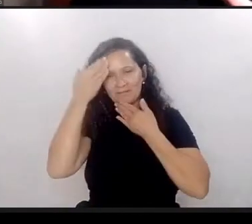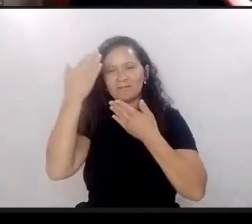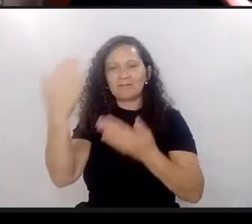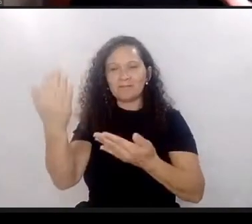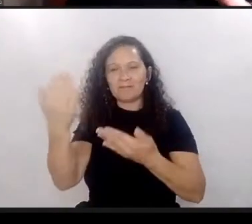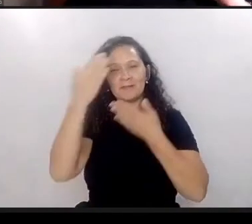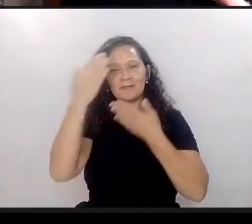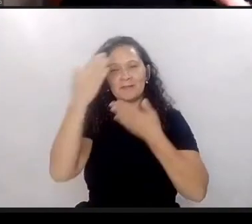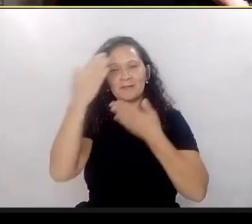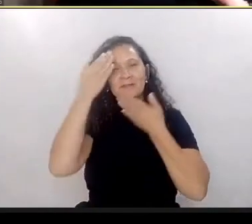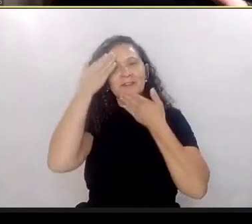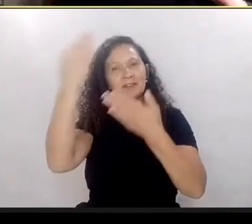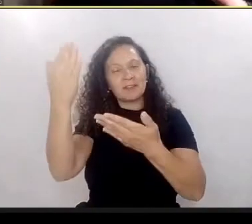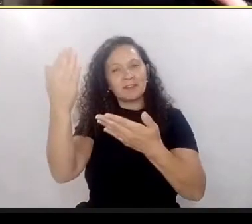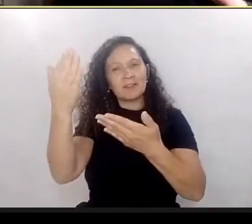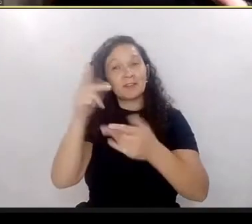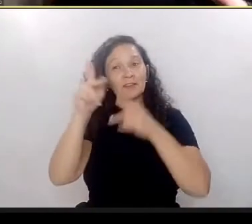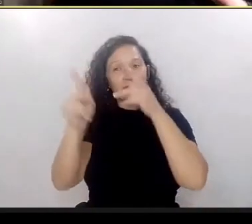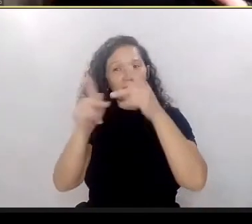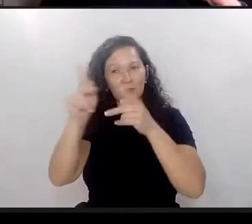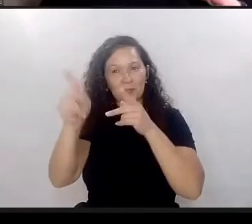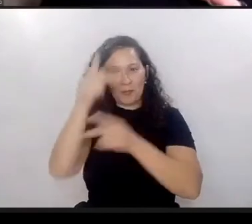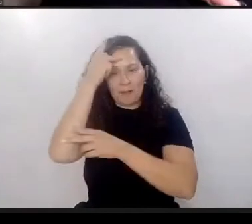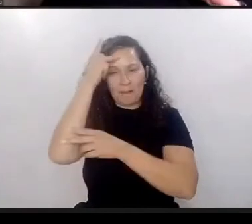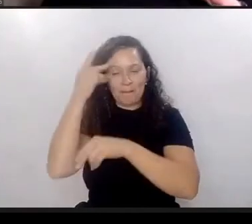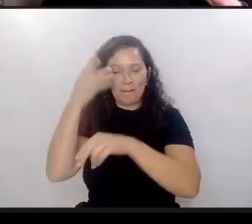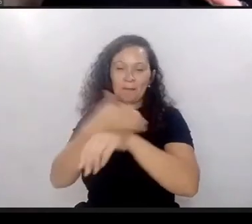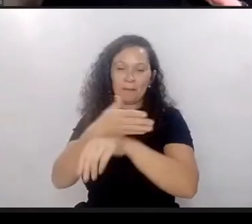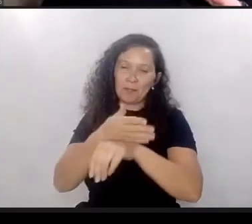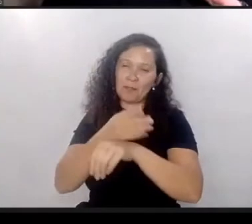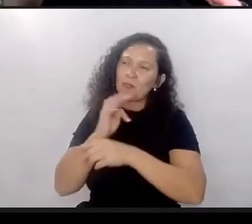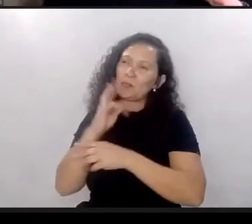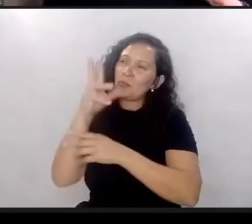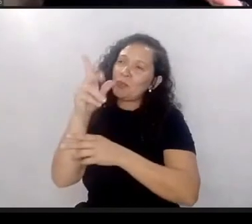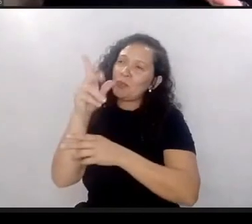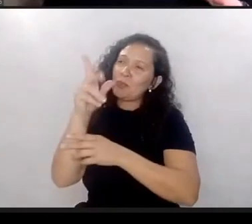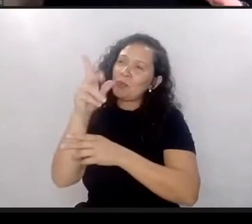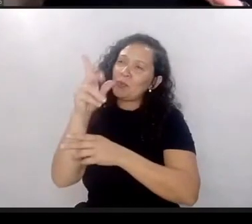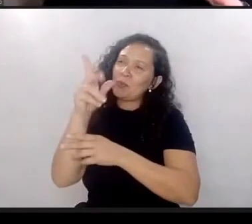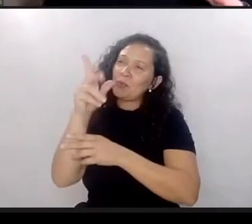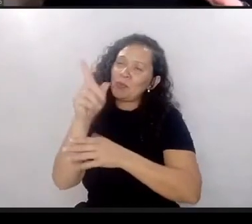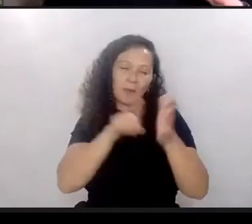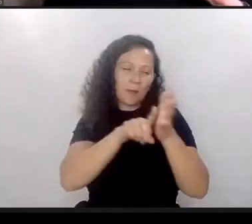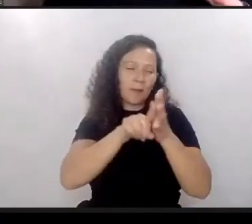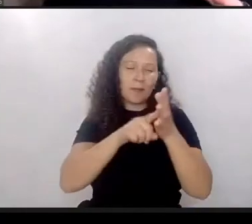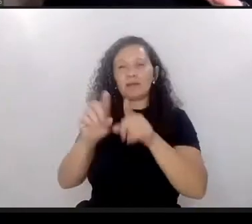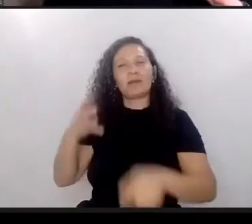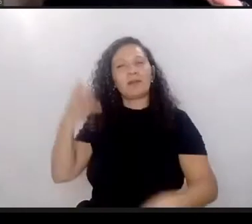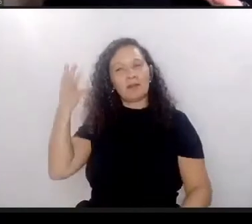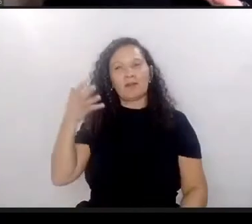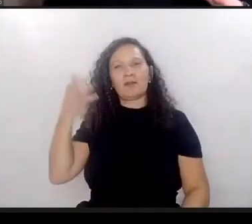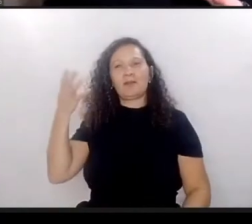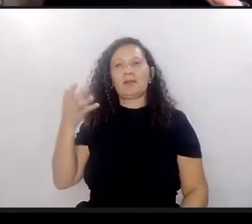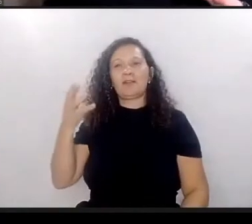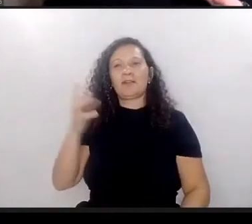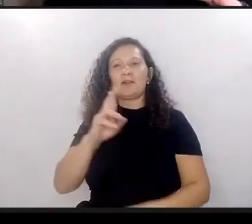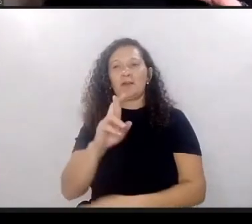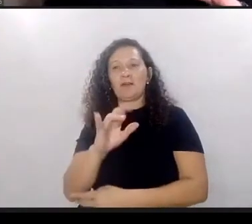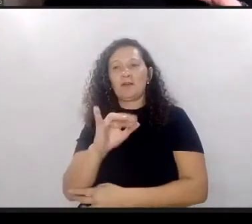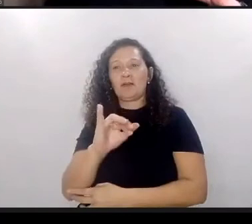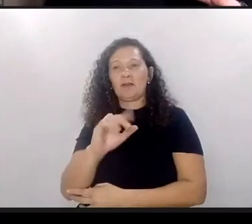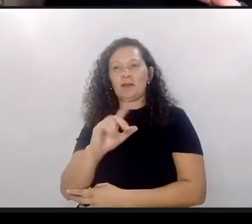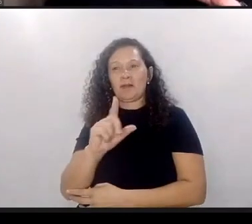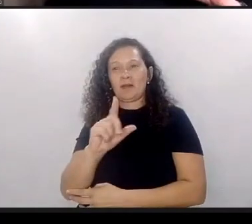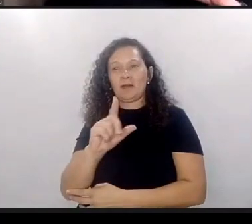presente, com todas as questões tão interessantes, e passar a palavra para o Ricardo. Isso, antes que todos saiam